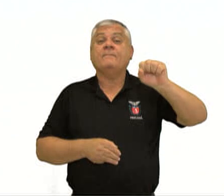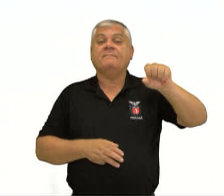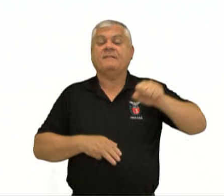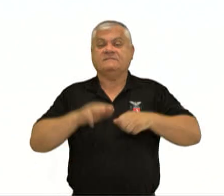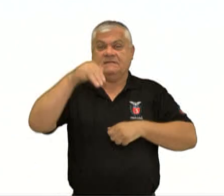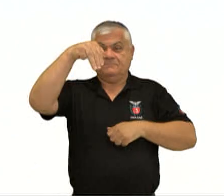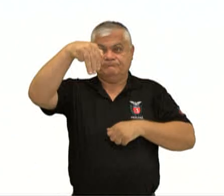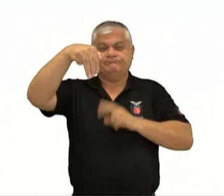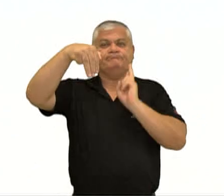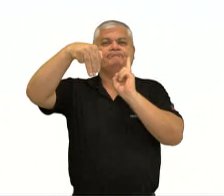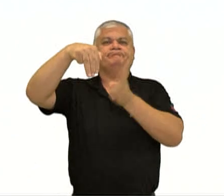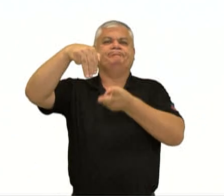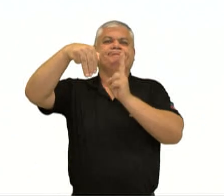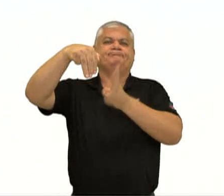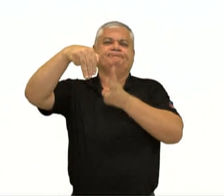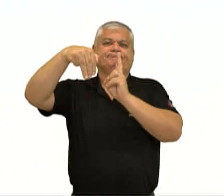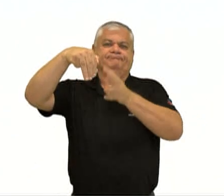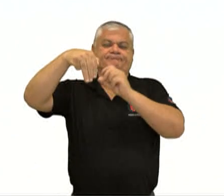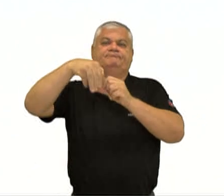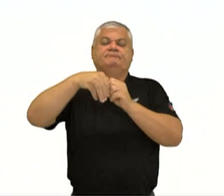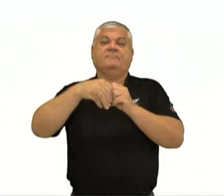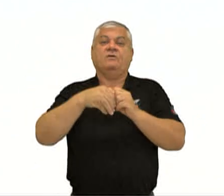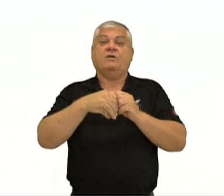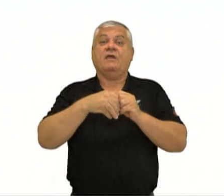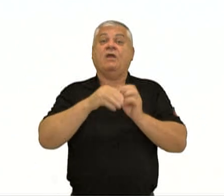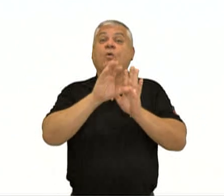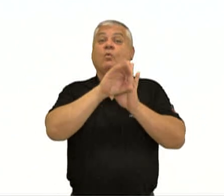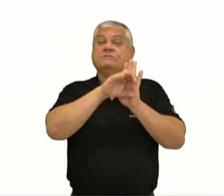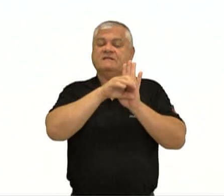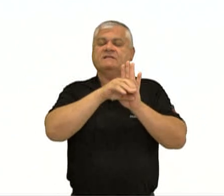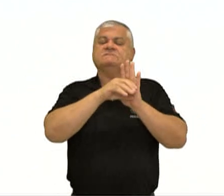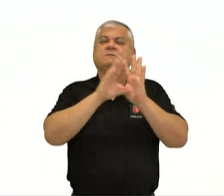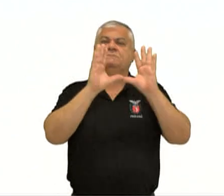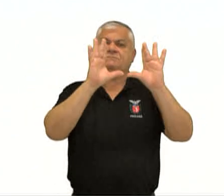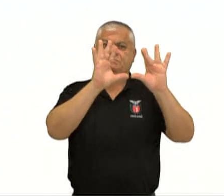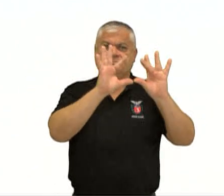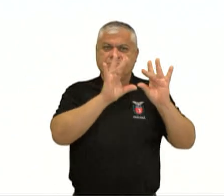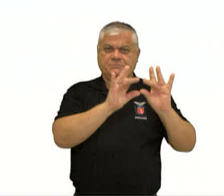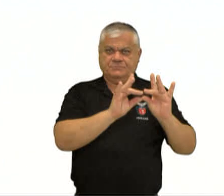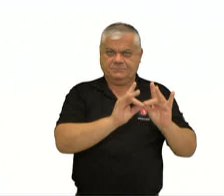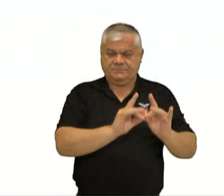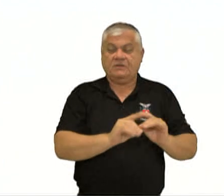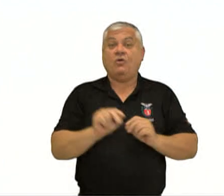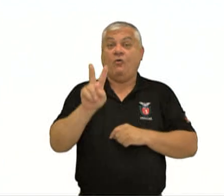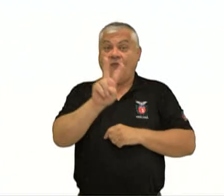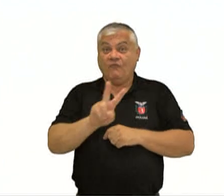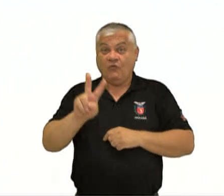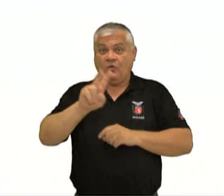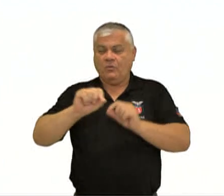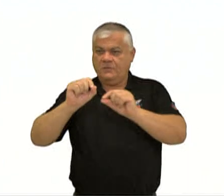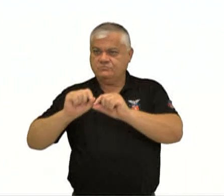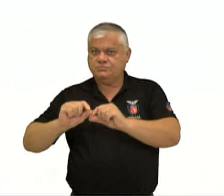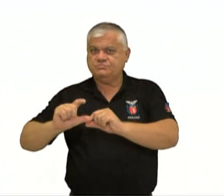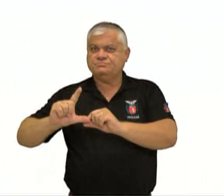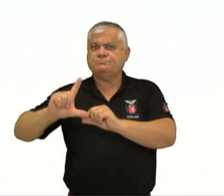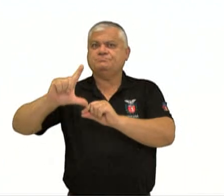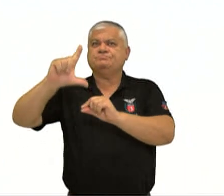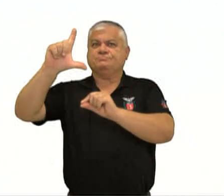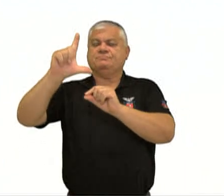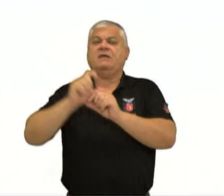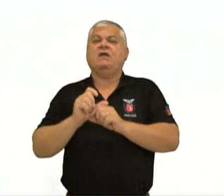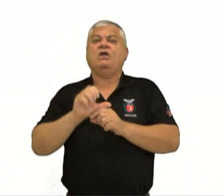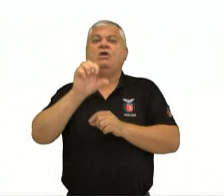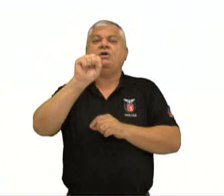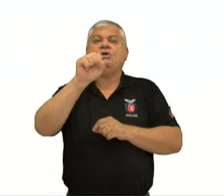permanece constante. A concentração vai diminuir, o volume da solução vai aumentar e o volume do solvente